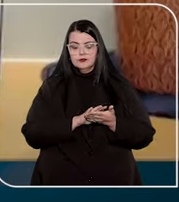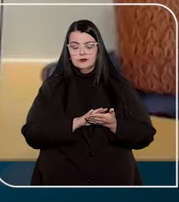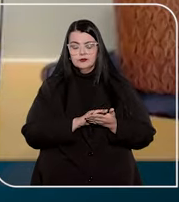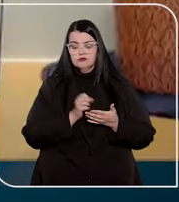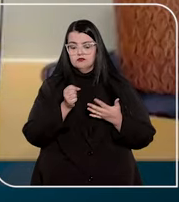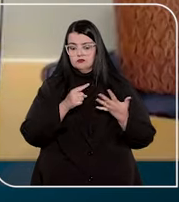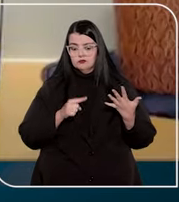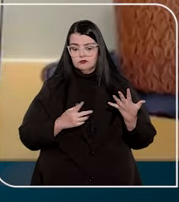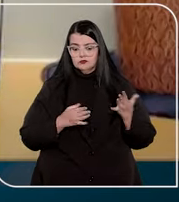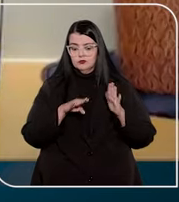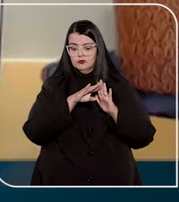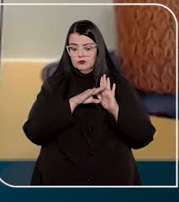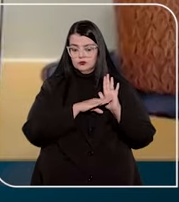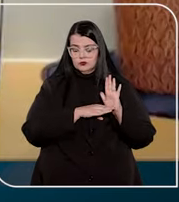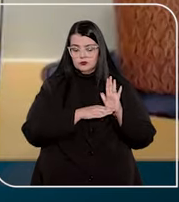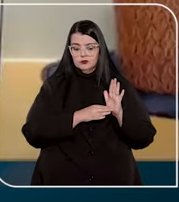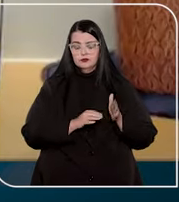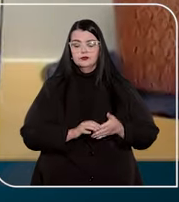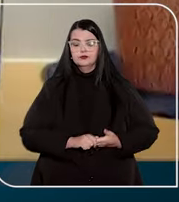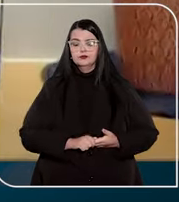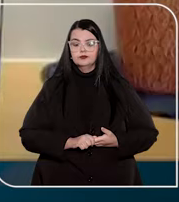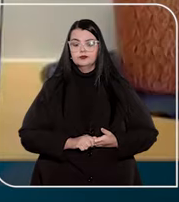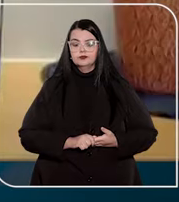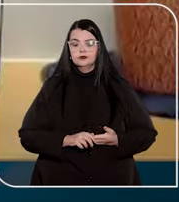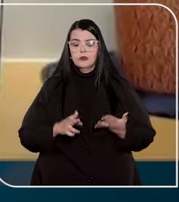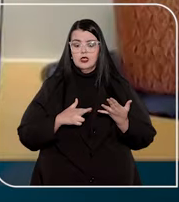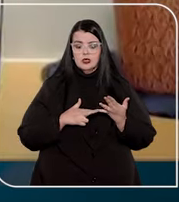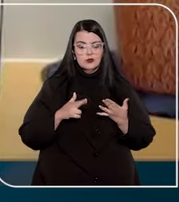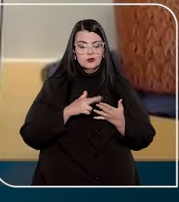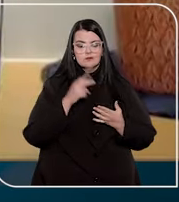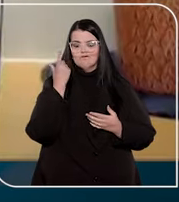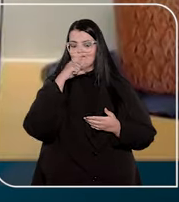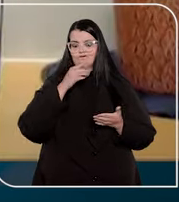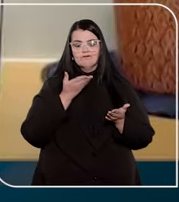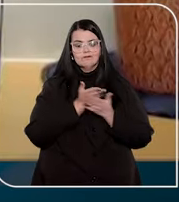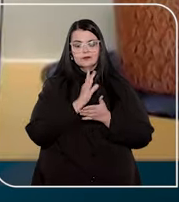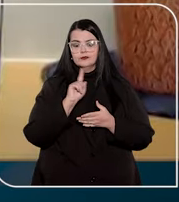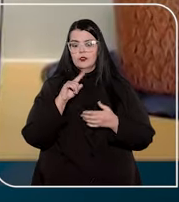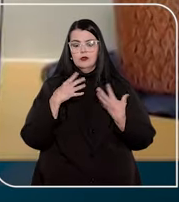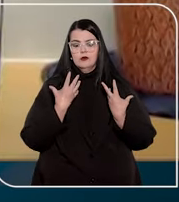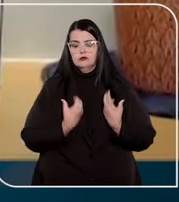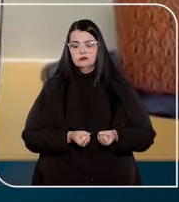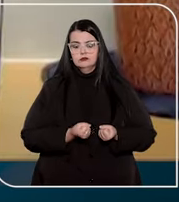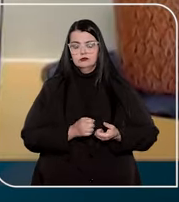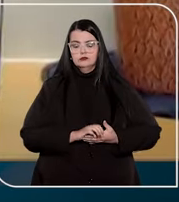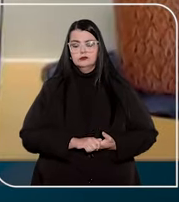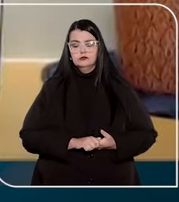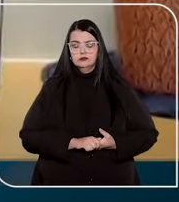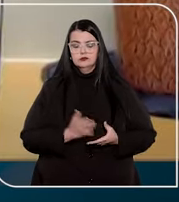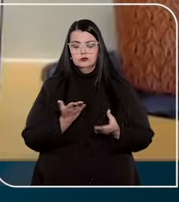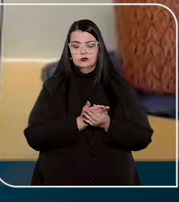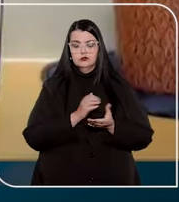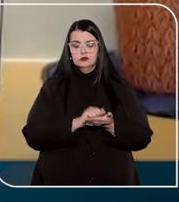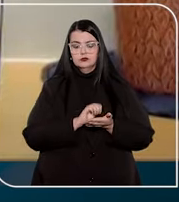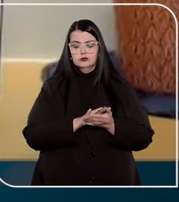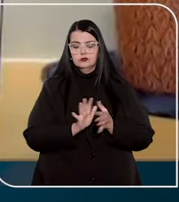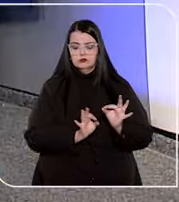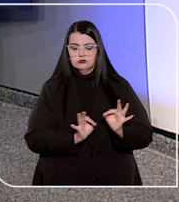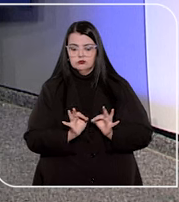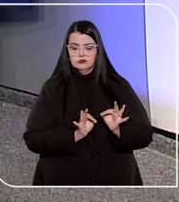Federal. O recurso dele não vai ter sucesso. Não é cabível, portanto, esse processamento desse recurso.